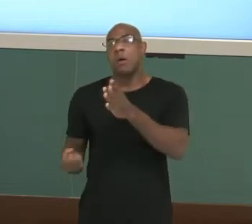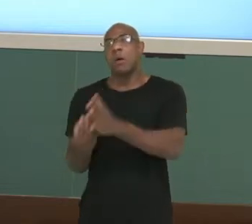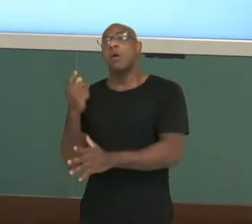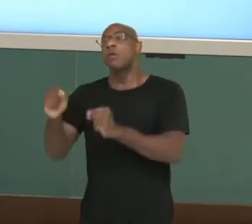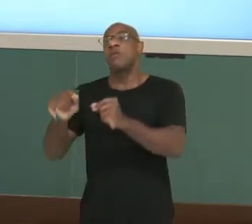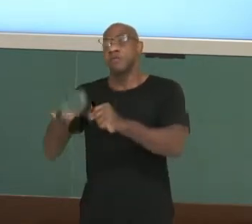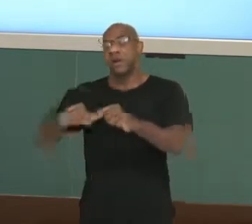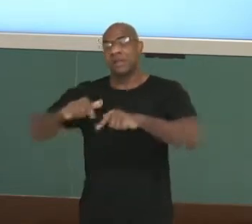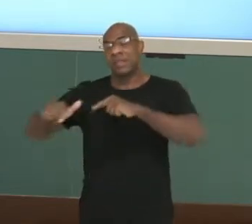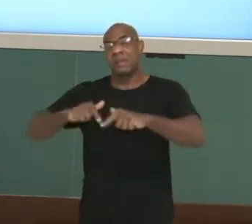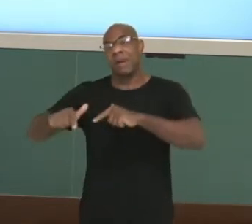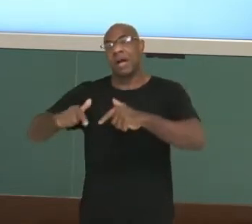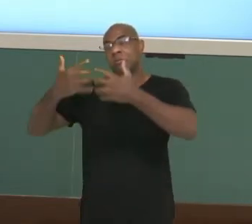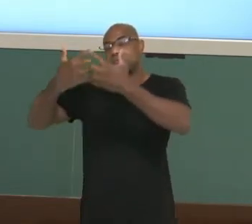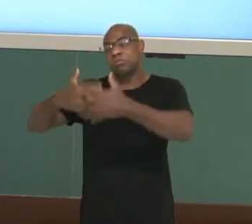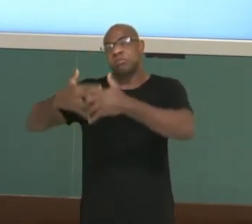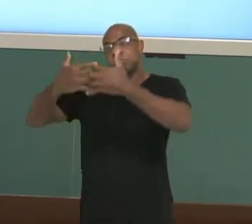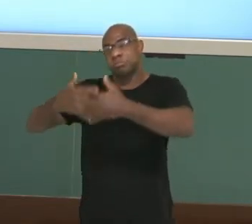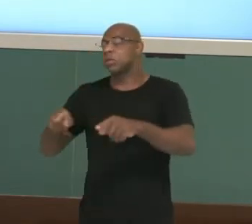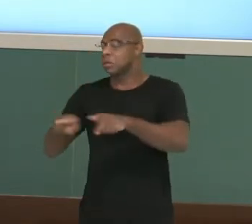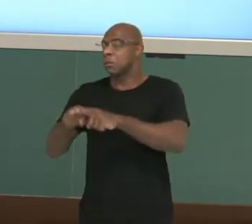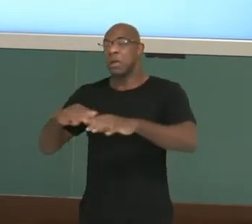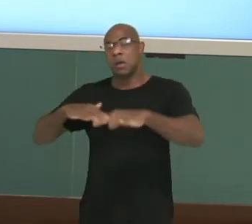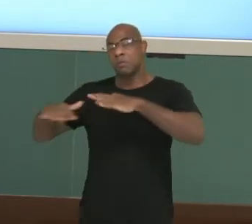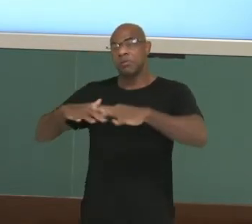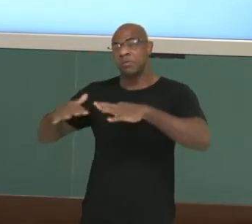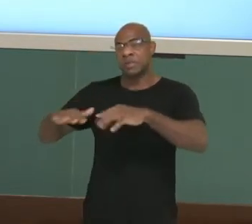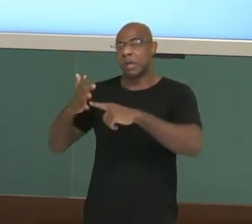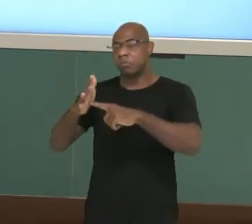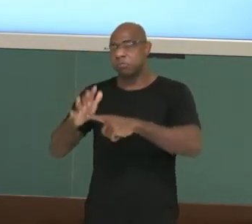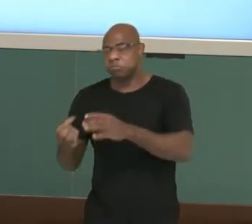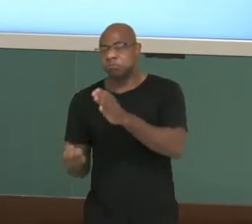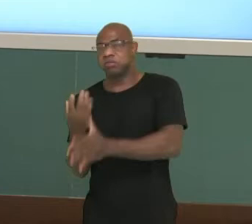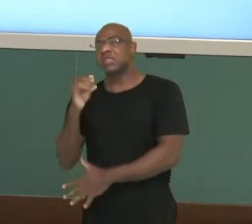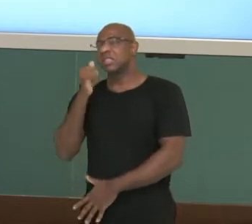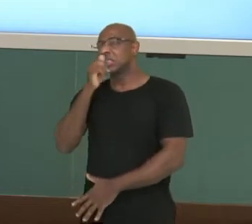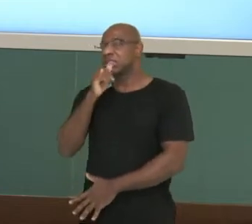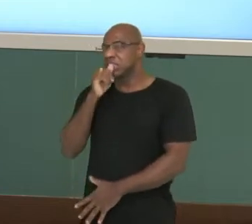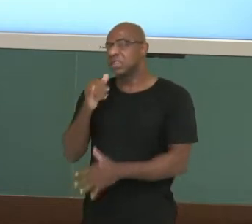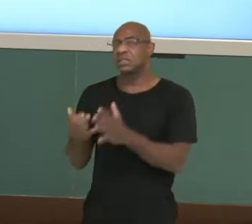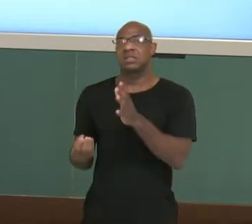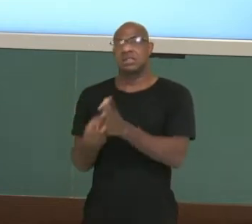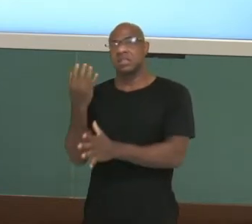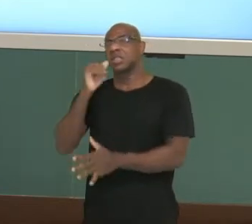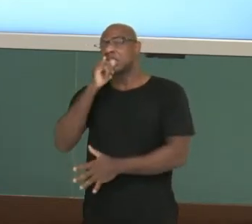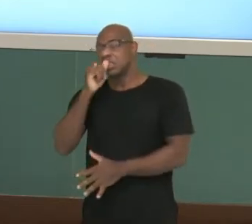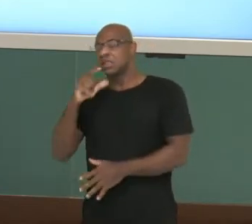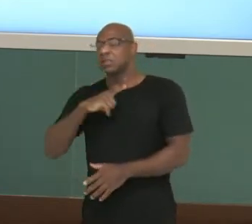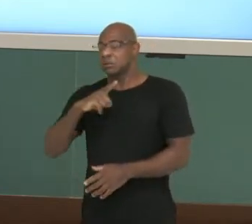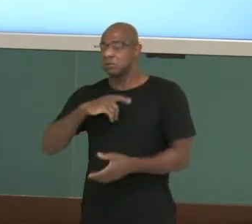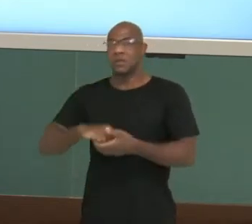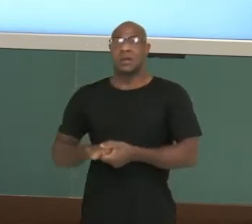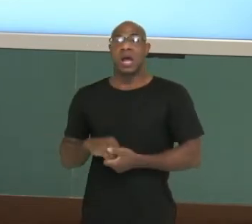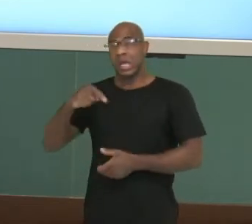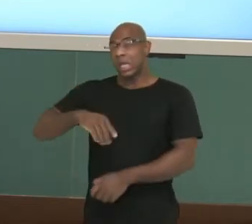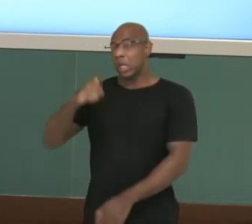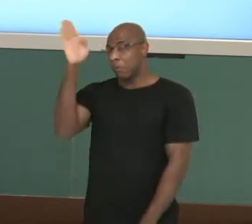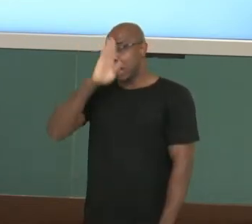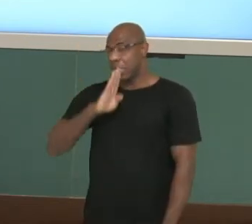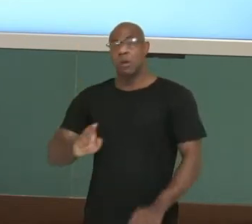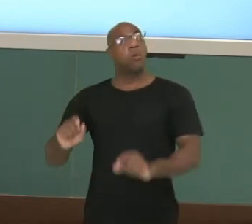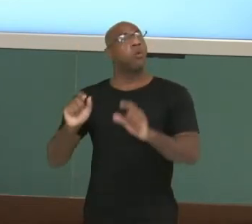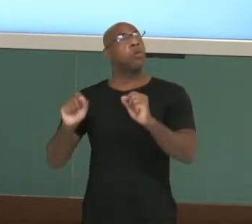trabalho mecânico ou ainda movimentar geradores que serão responsáveis pela produção de eletricidade. No Brasil,